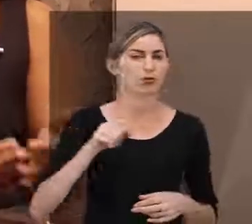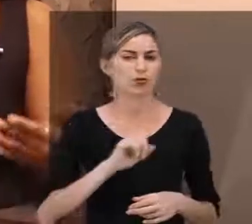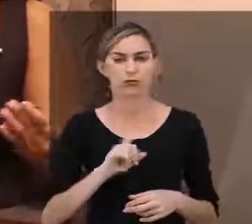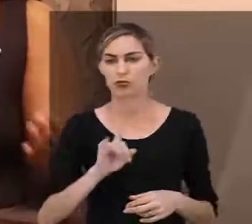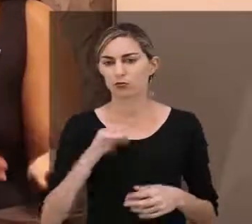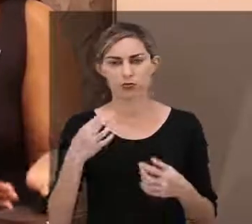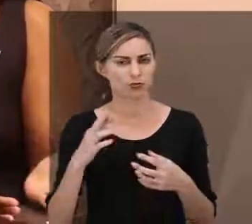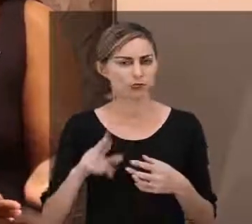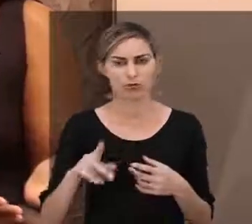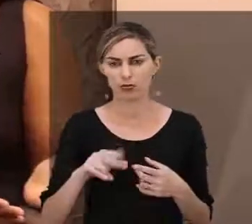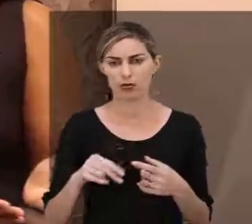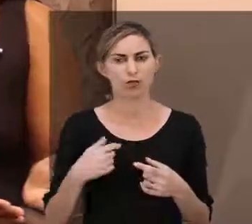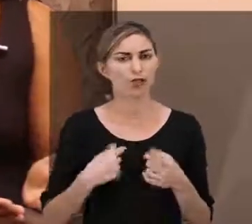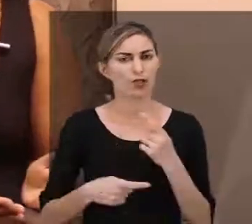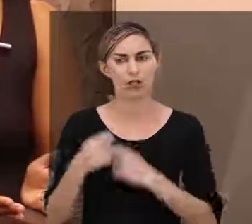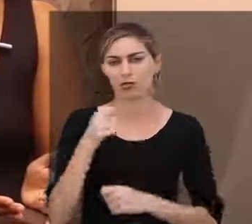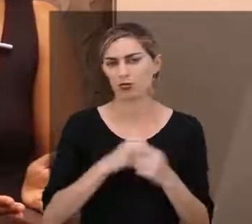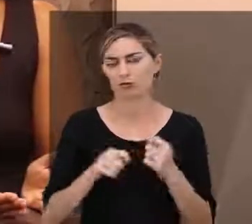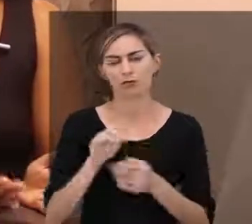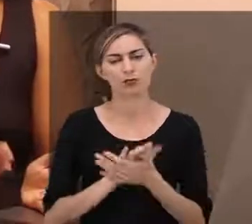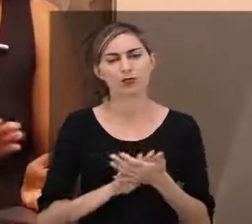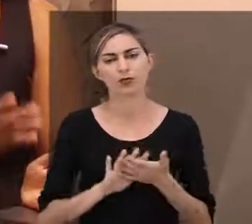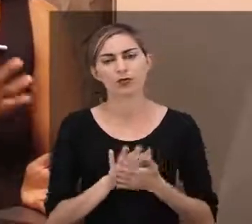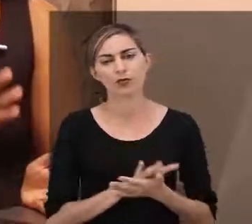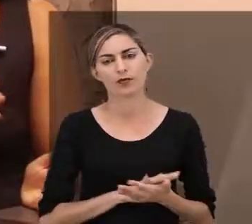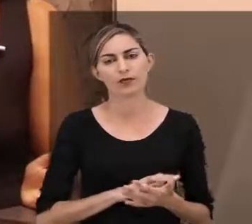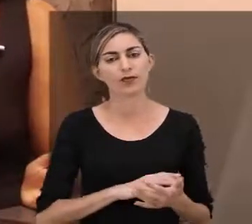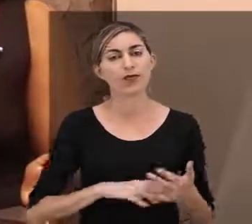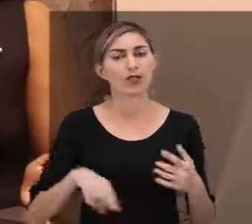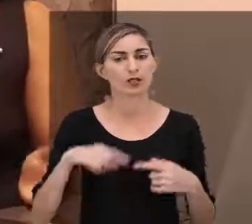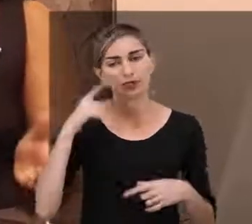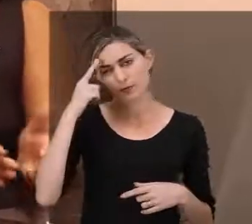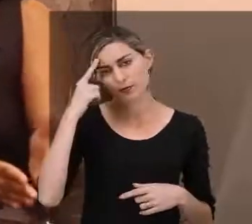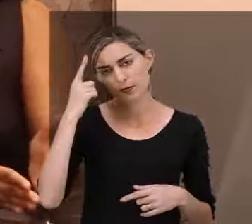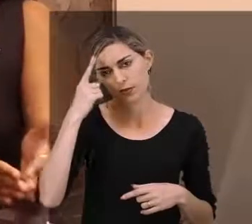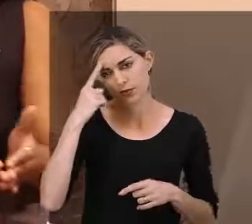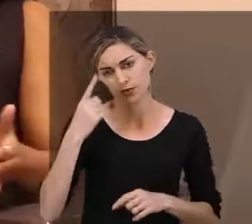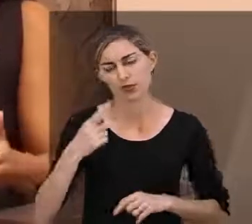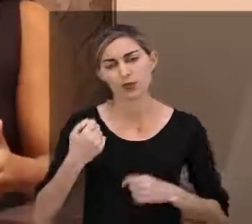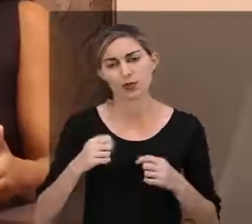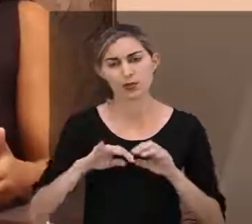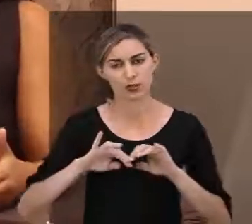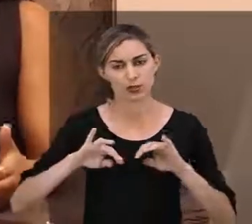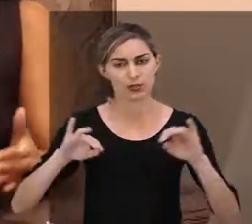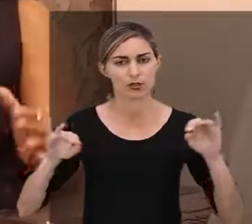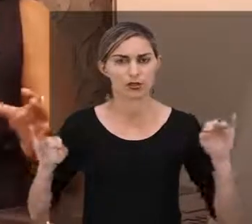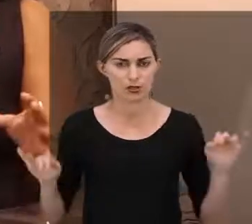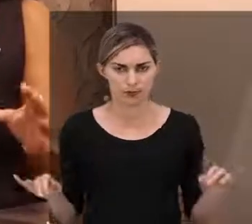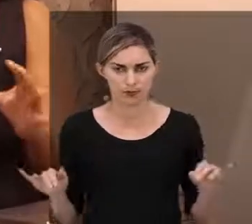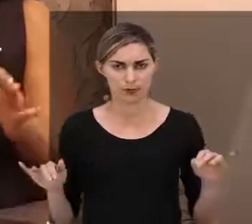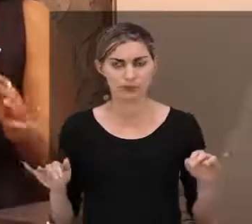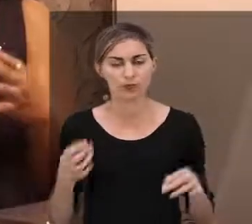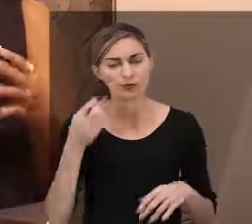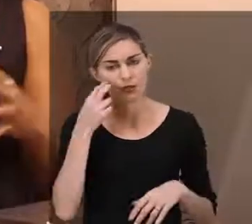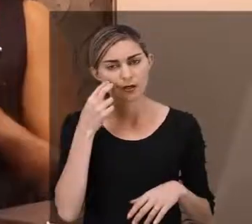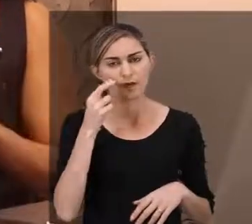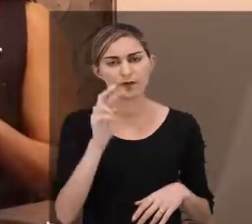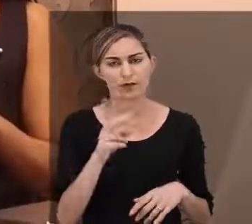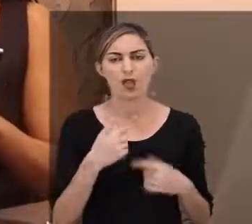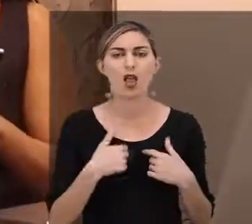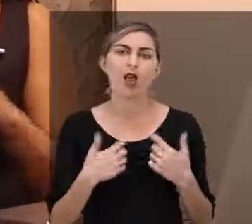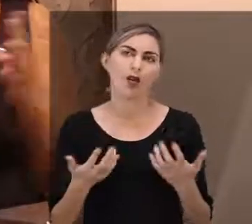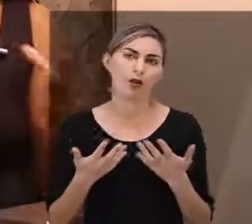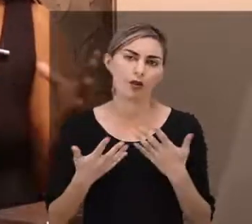e o cliente não vai economizar. E aí a gente tem que pensar nisso. Então tem que separar as seções e ver, eu